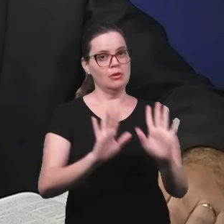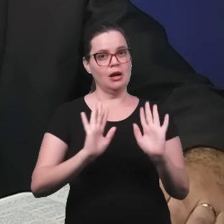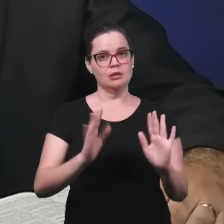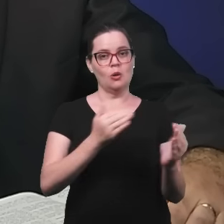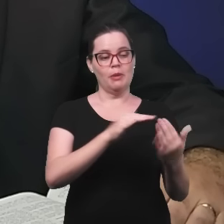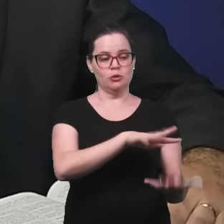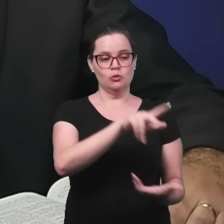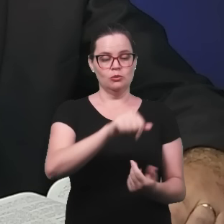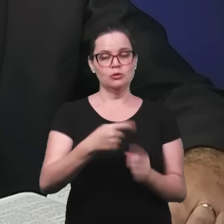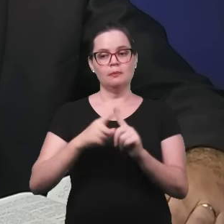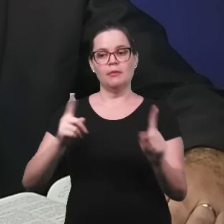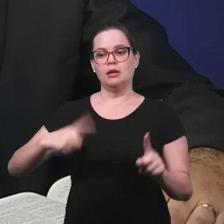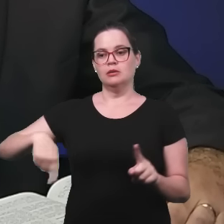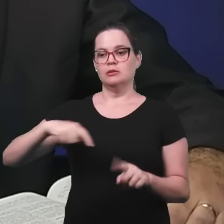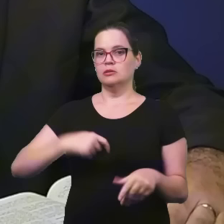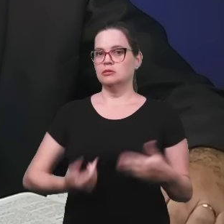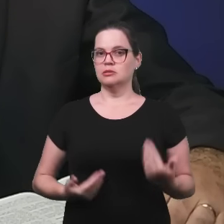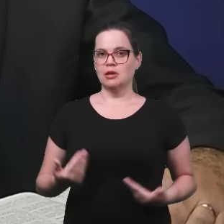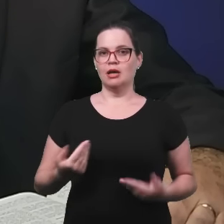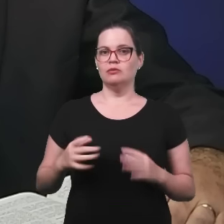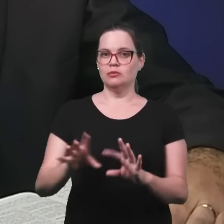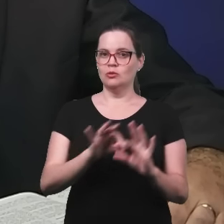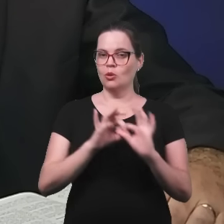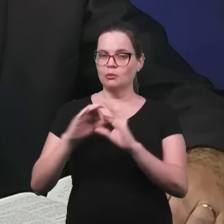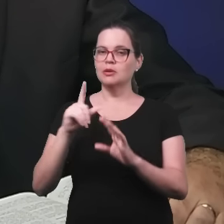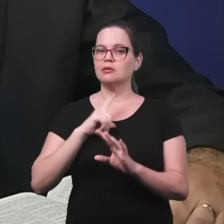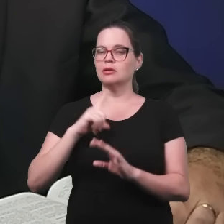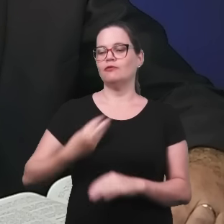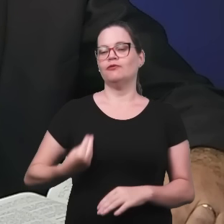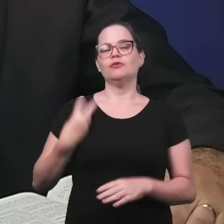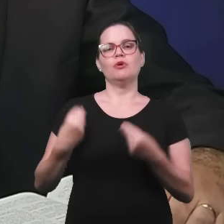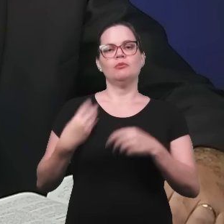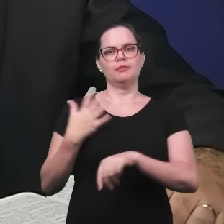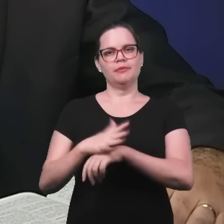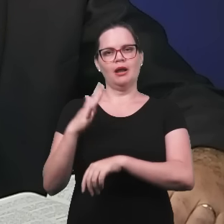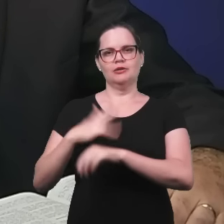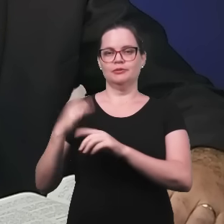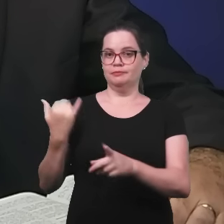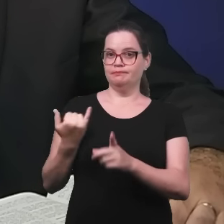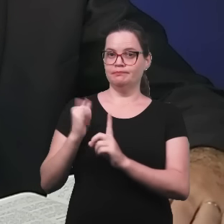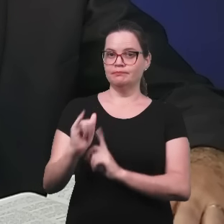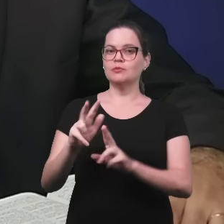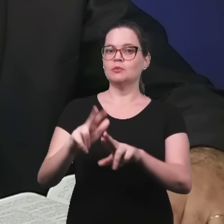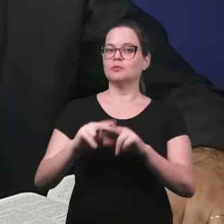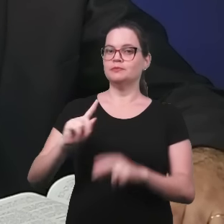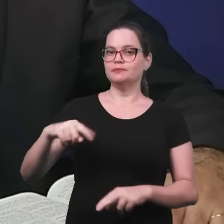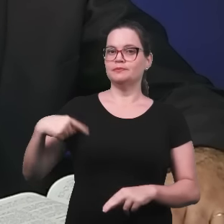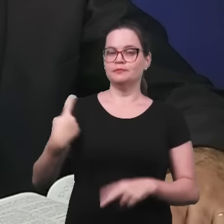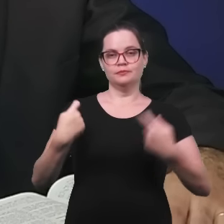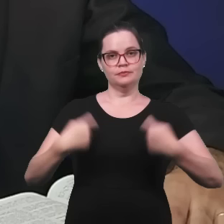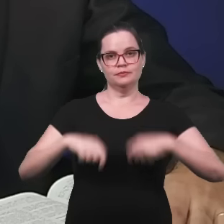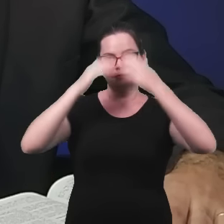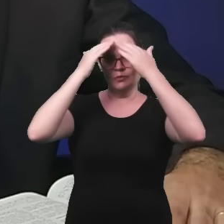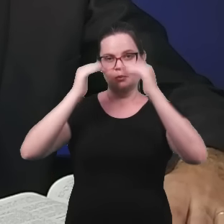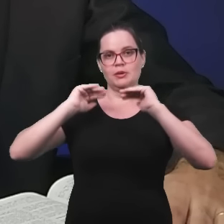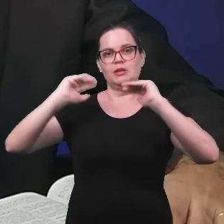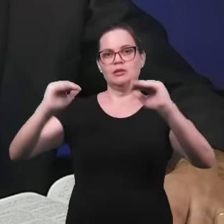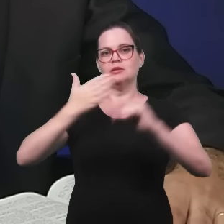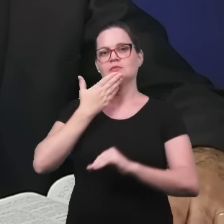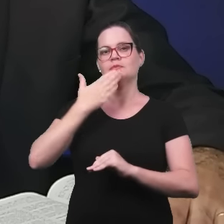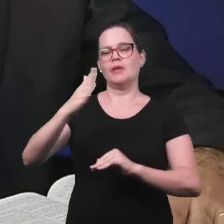ela vive da profecia. Se formos obedientes ao Espírito Santo, por isso que a igreja pede porção dobrada do